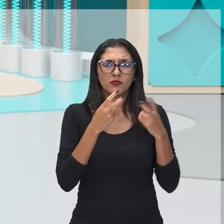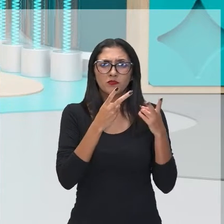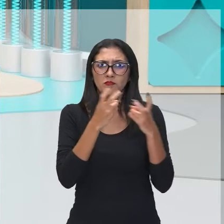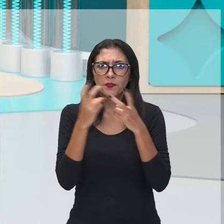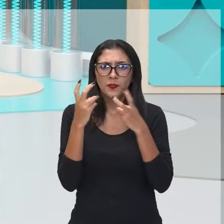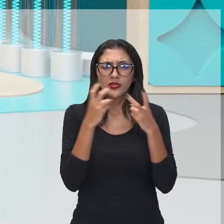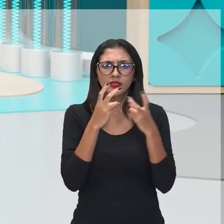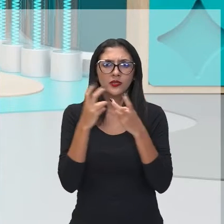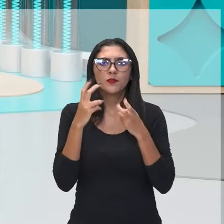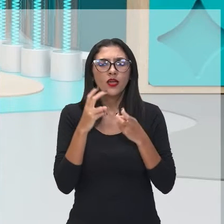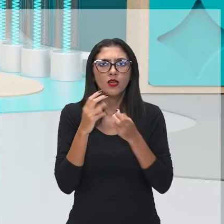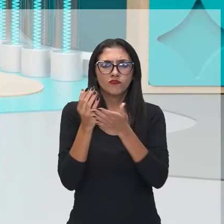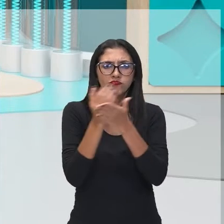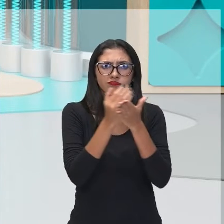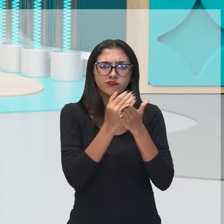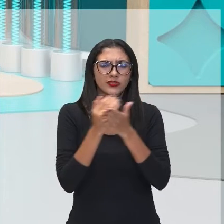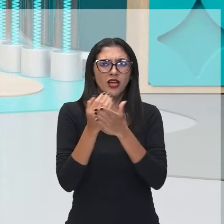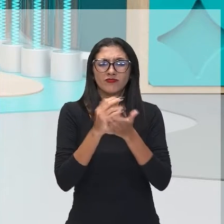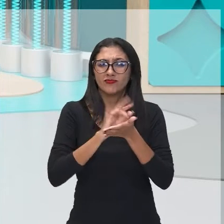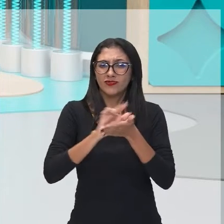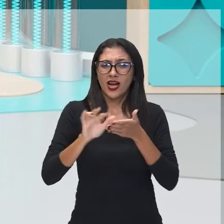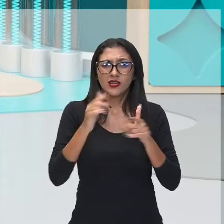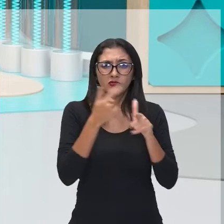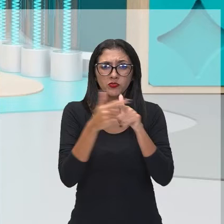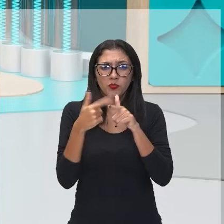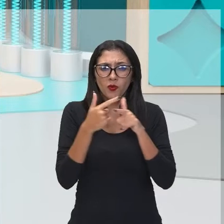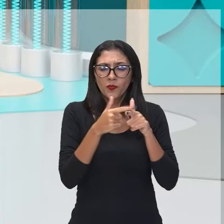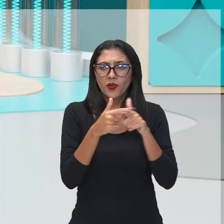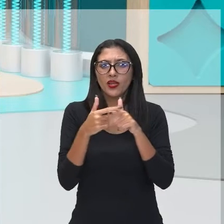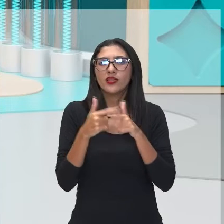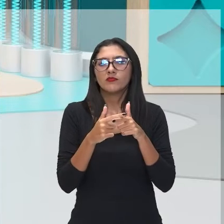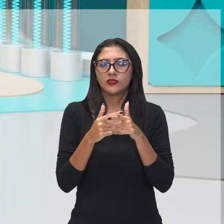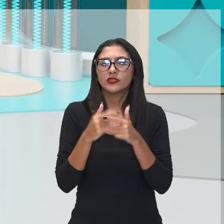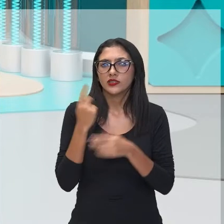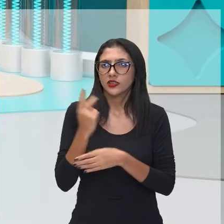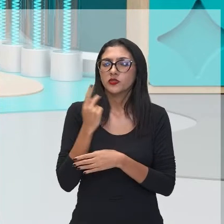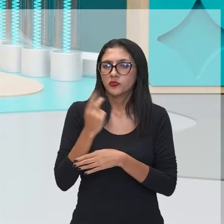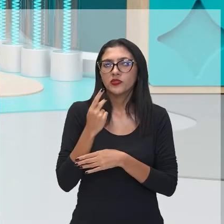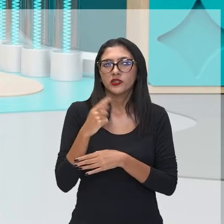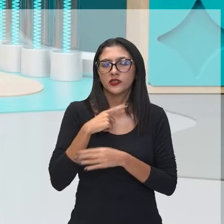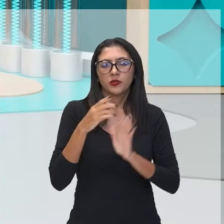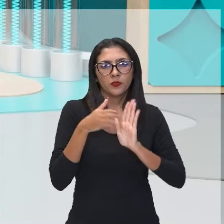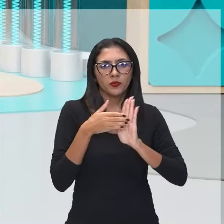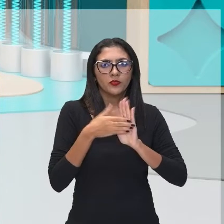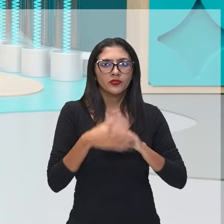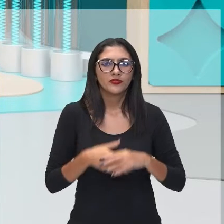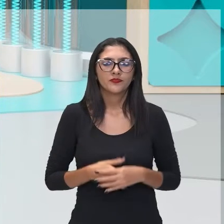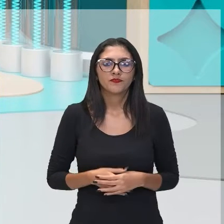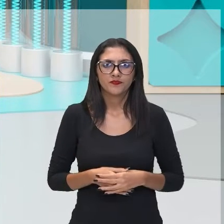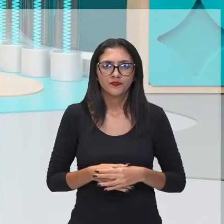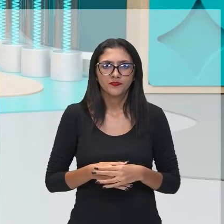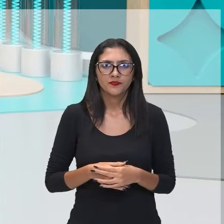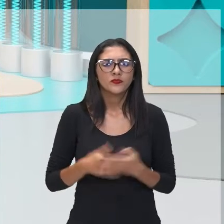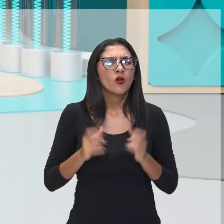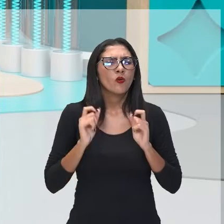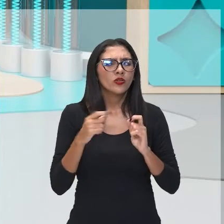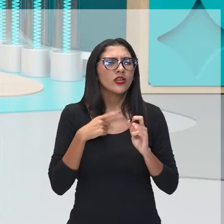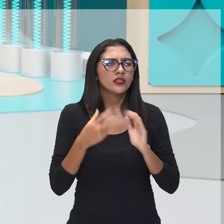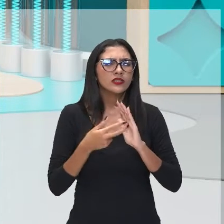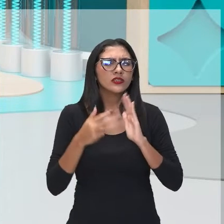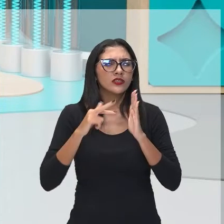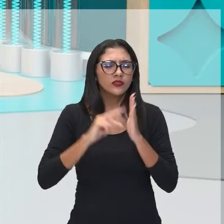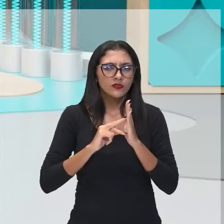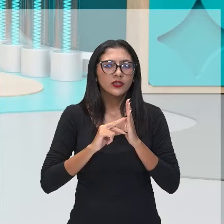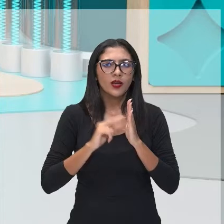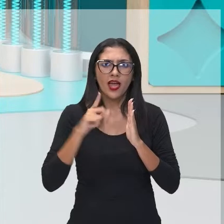os problemas e nos possíveis desdobramentos das políticas propostas. Então, ele está colocando aqui que essa redução